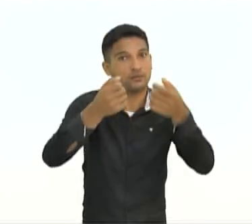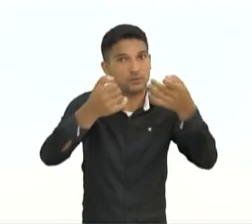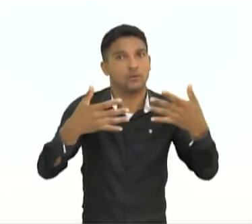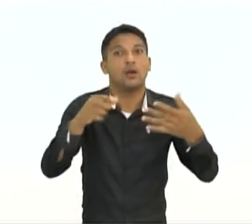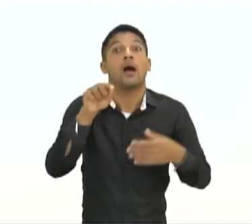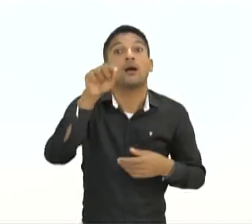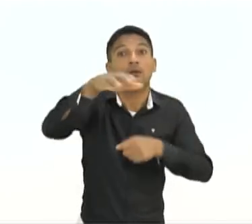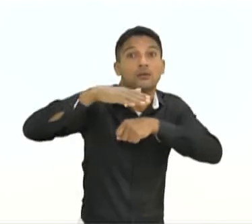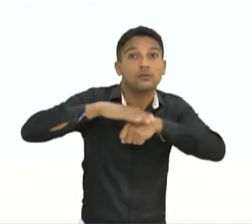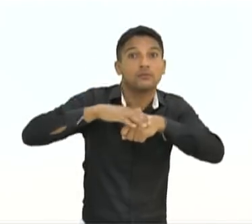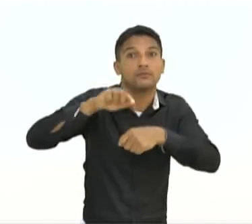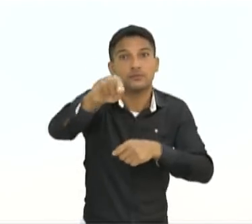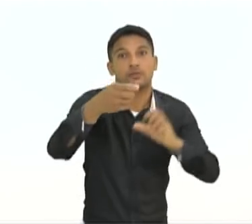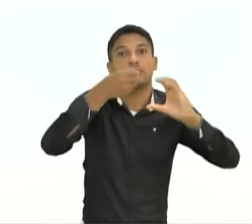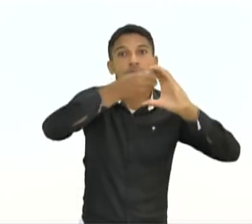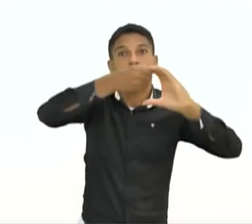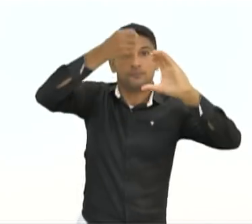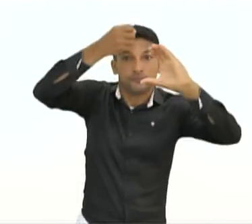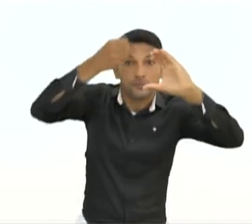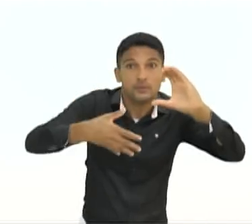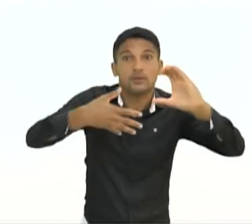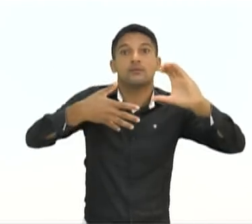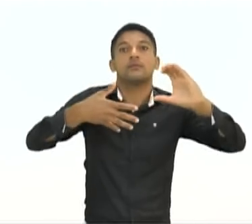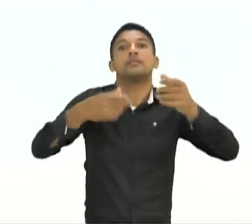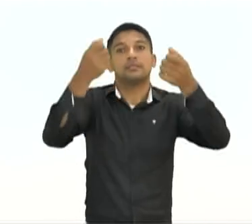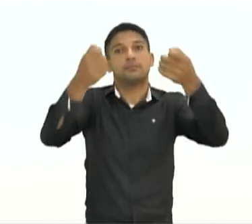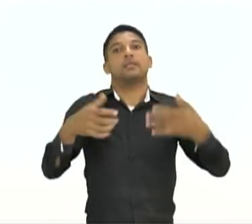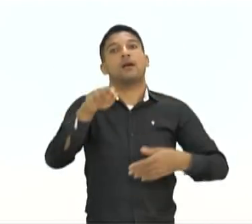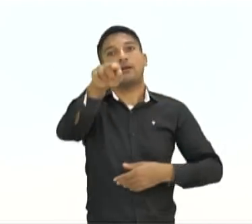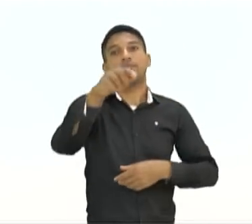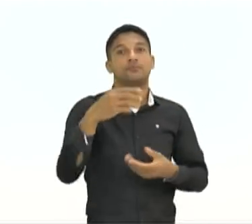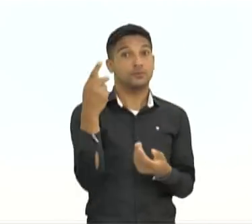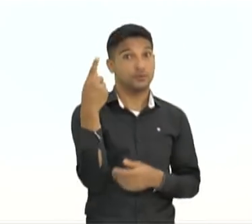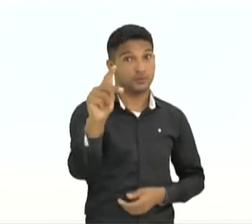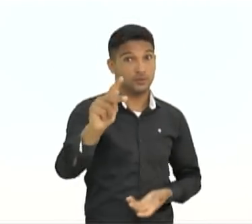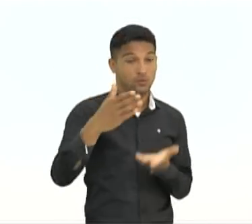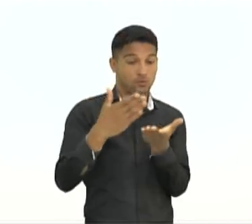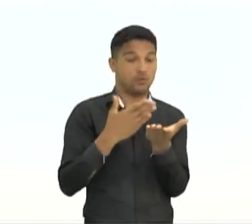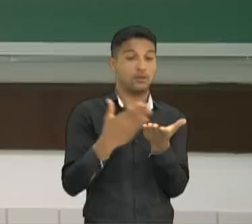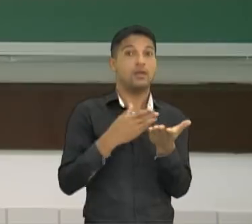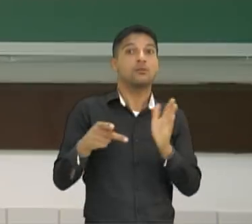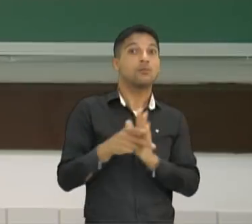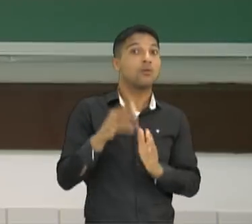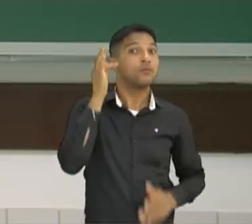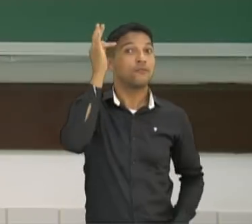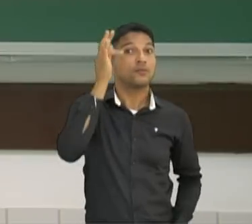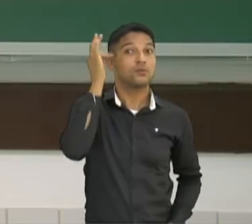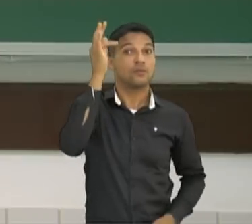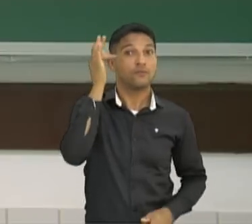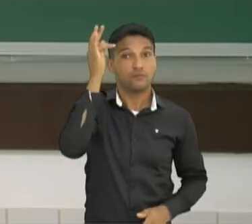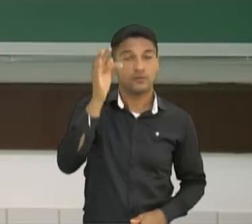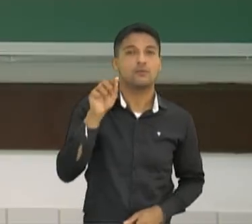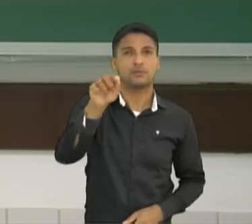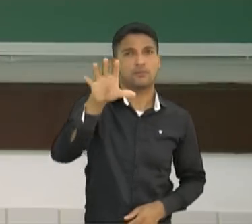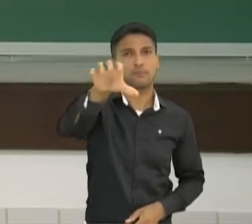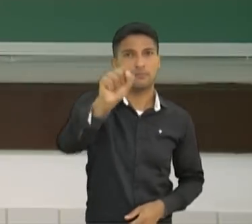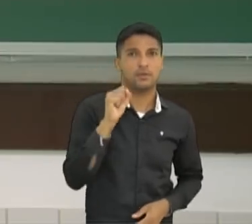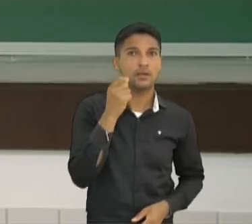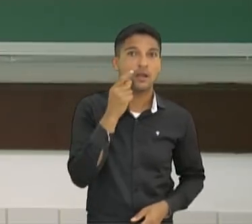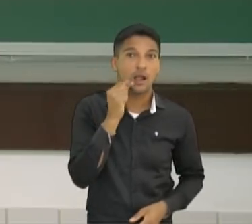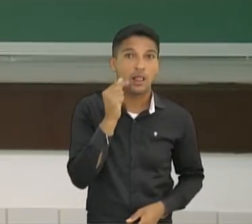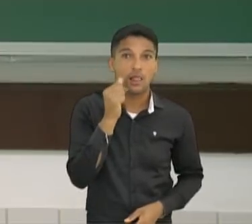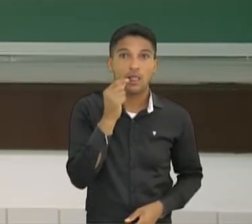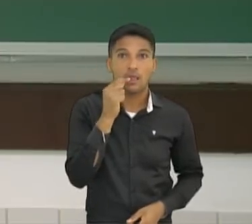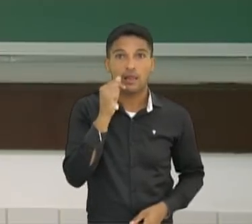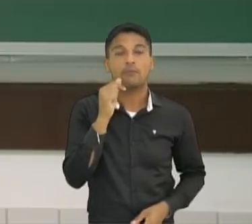mítico ou senso mitológico, é a mesma coisa, tá? Então aí no seu caderno de filosofia, pega aí um lápis aí, coloca